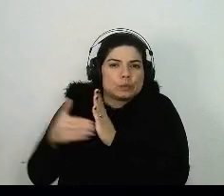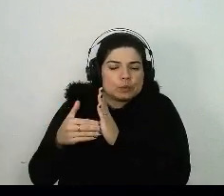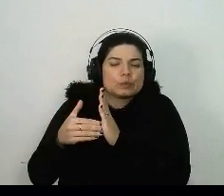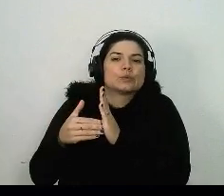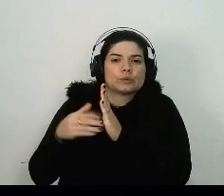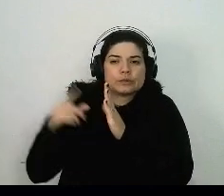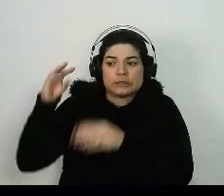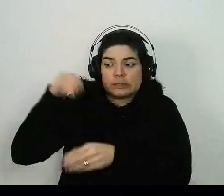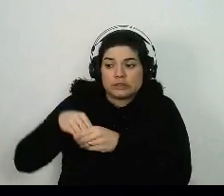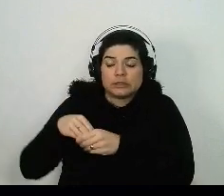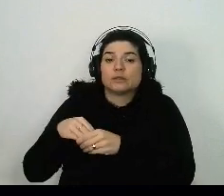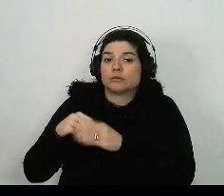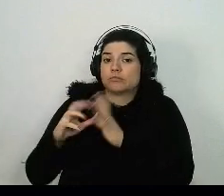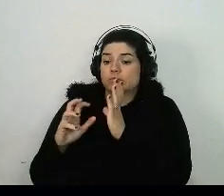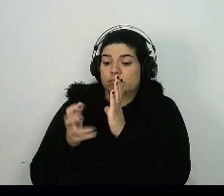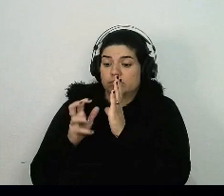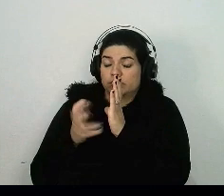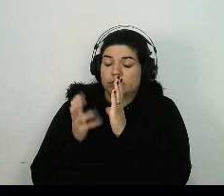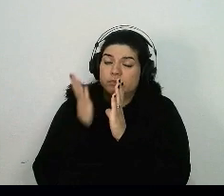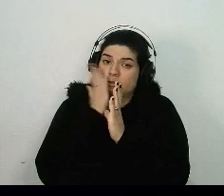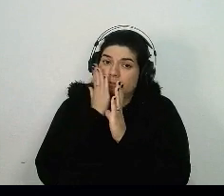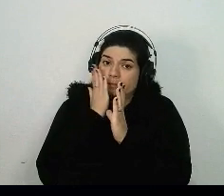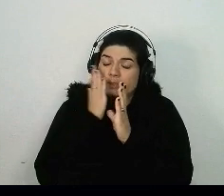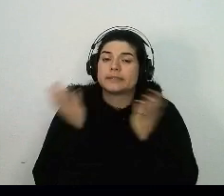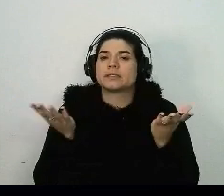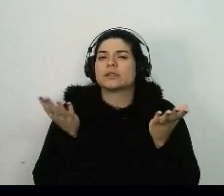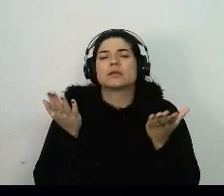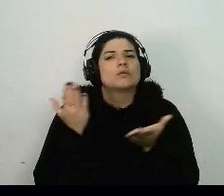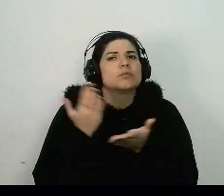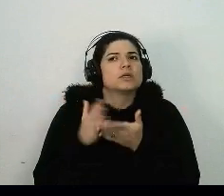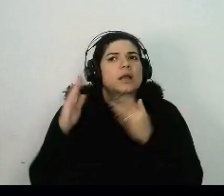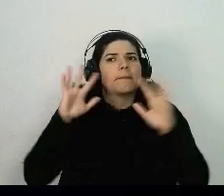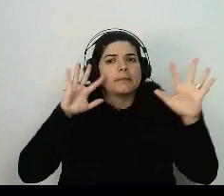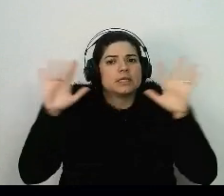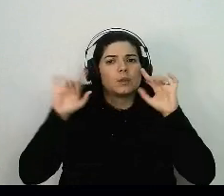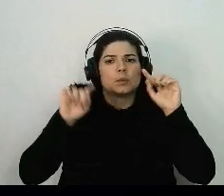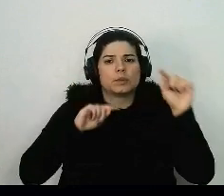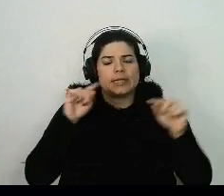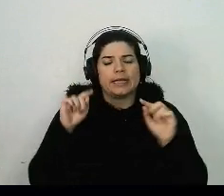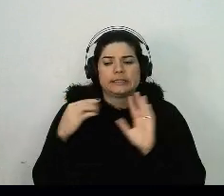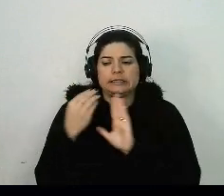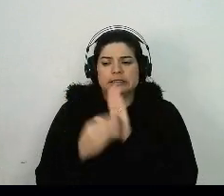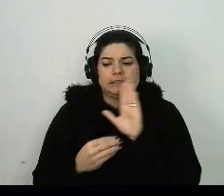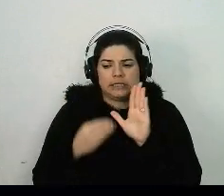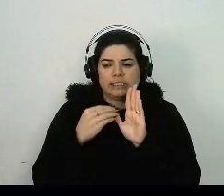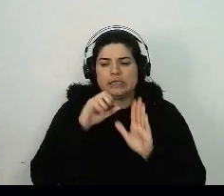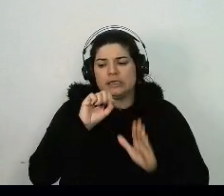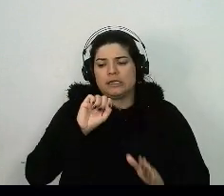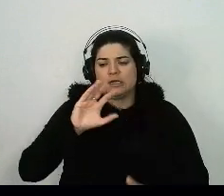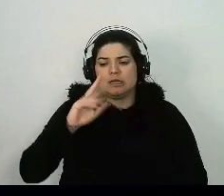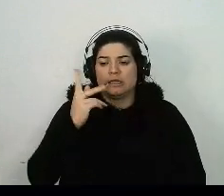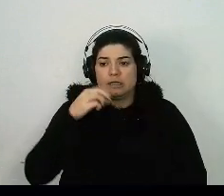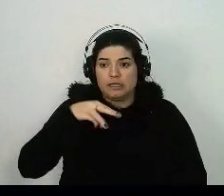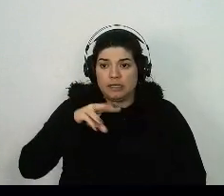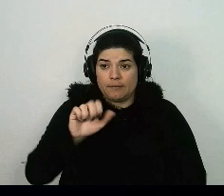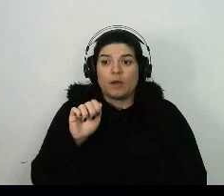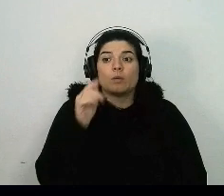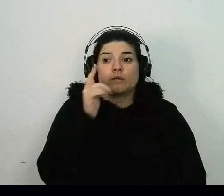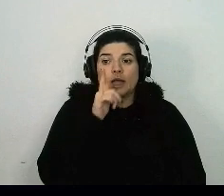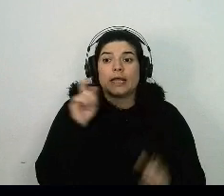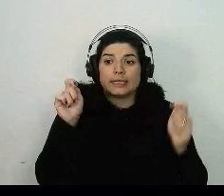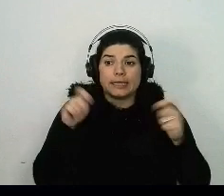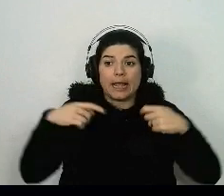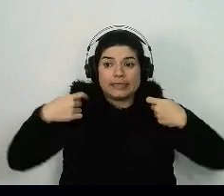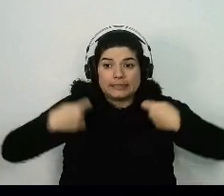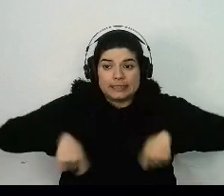dados. E para isso, o que a gente fez? Começou a pensar em alguns designer esquema que atendia bastante à nossa necessidade de negócio.